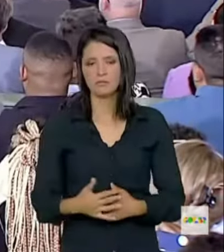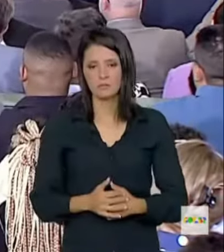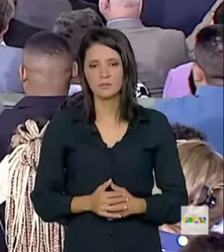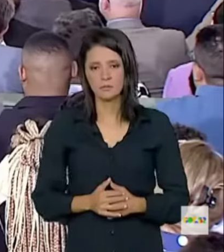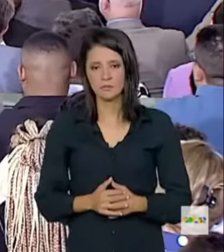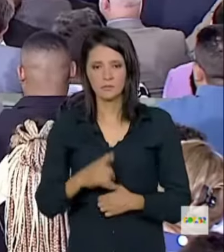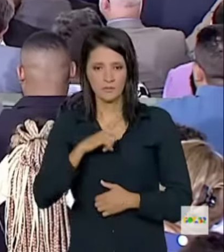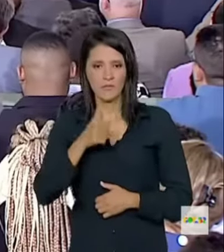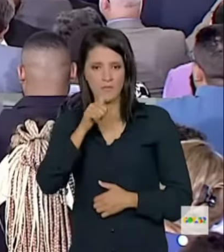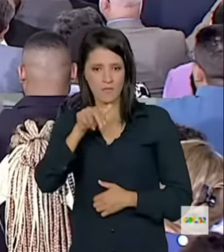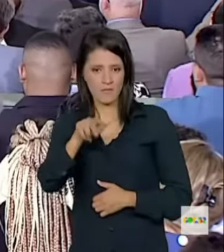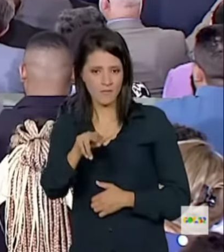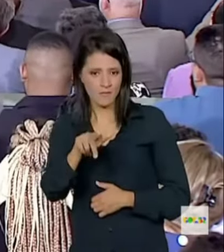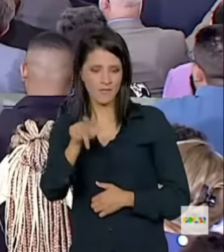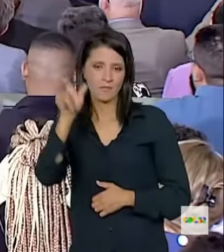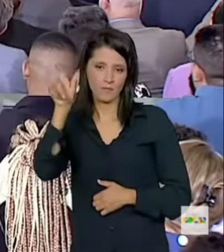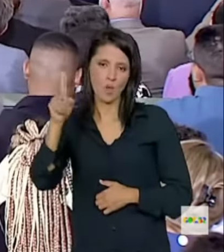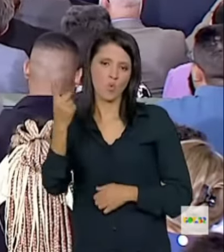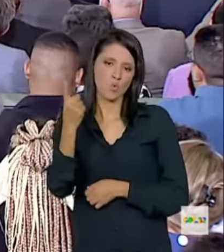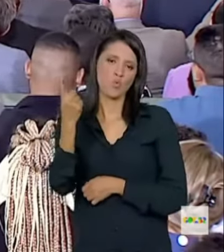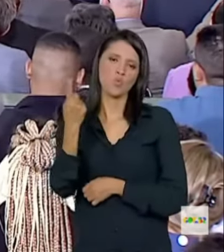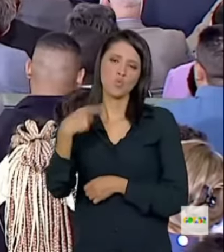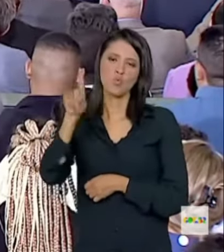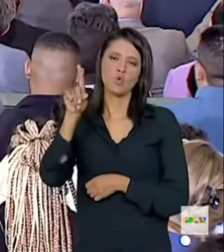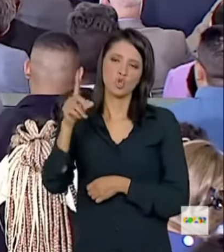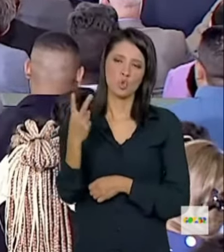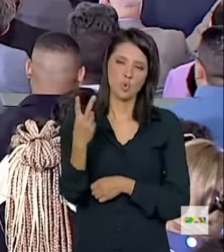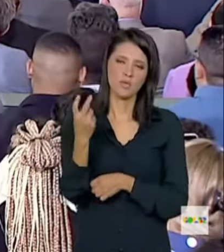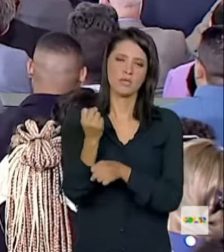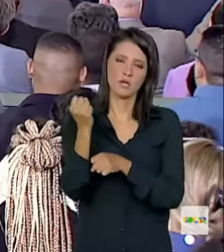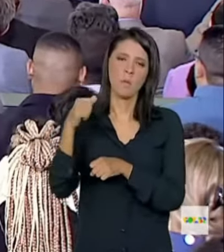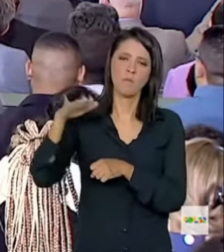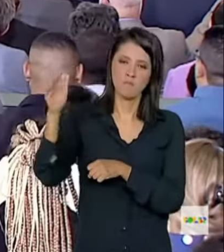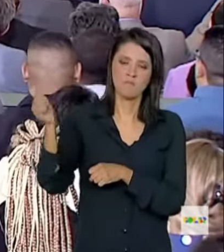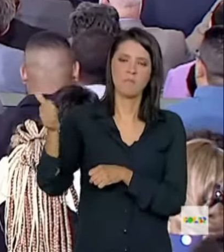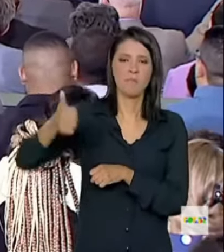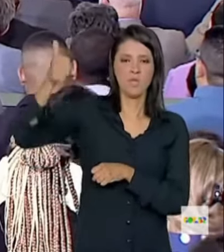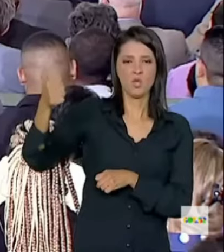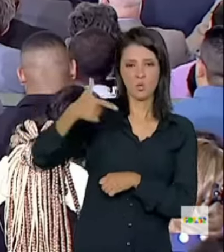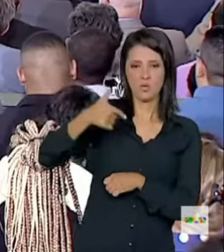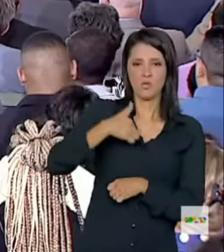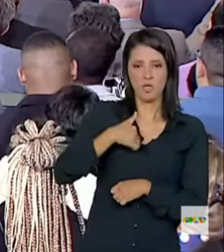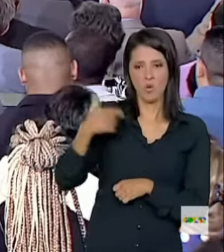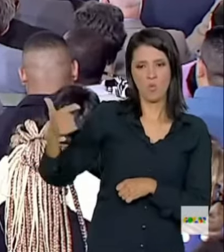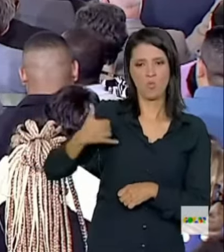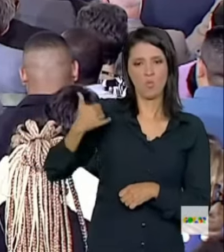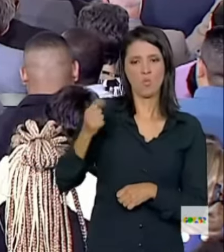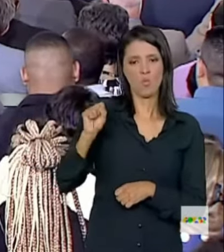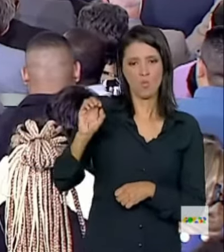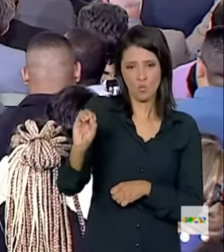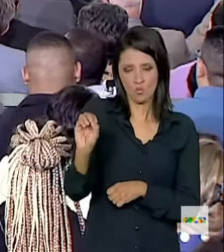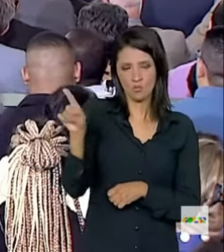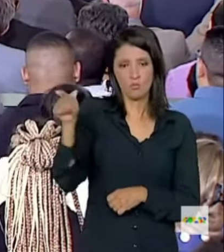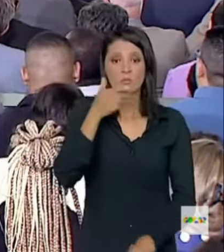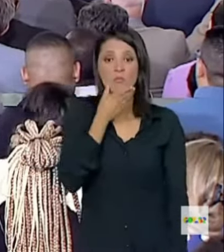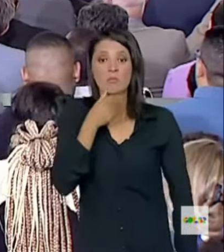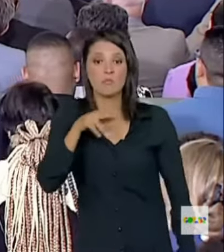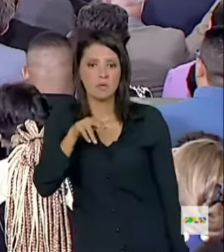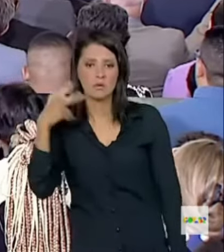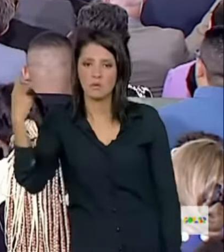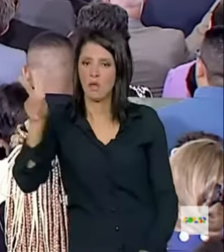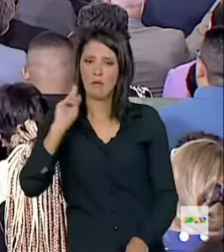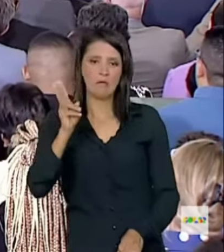Eu tenho a minha irmã, que é 1 ano mais velha do que eu, 2 anos. Ela fez 80 anos. O marido dela, a vida inteira,